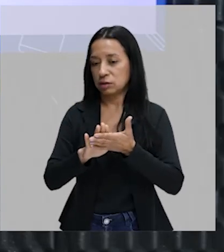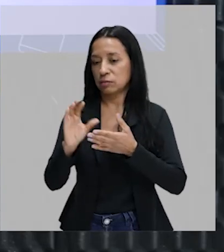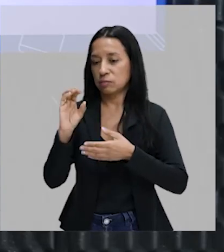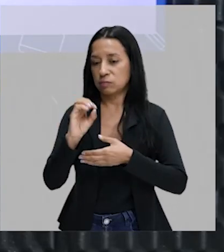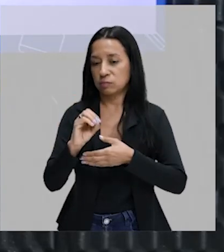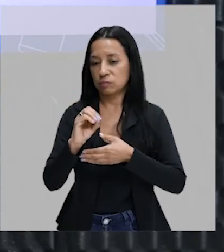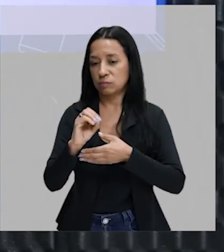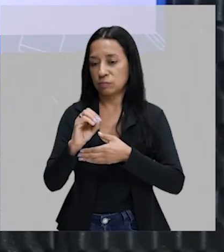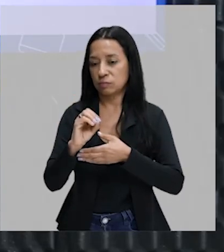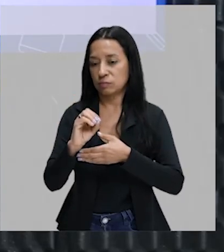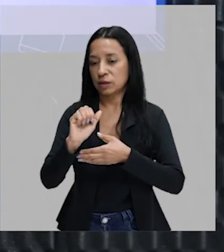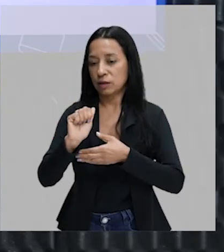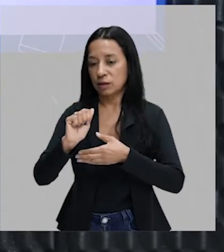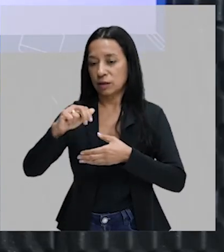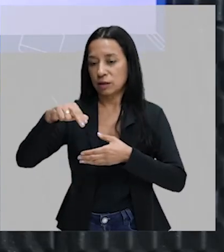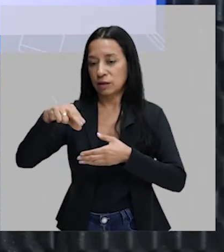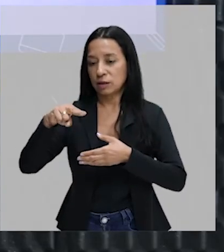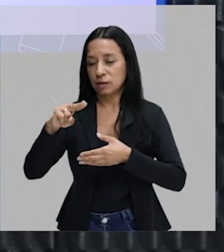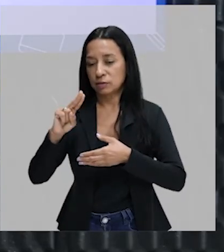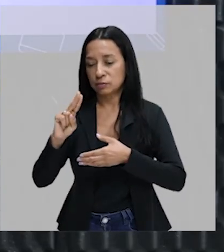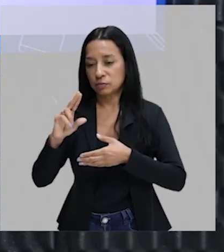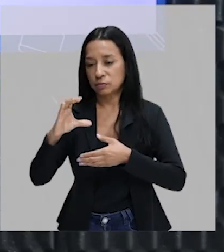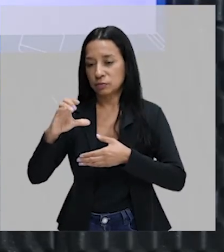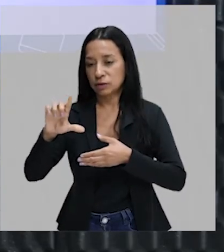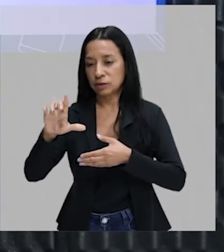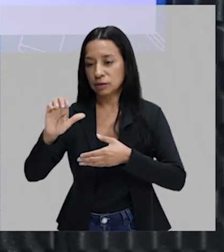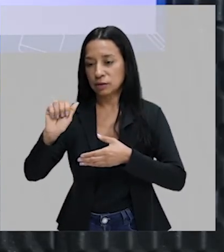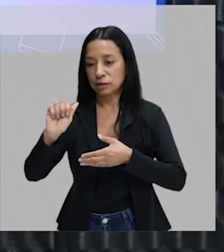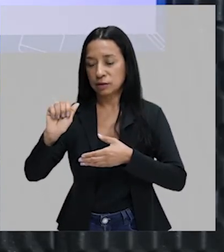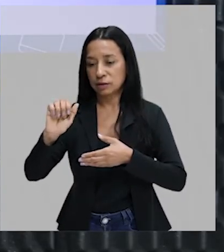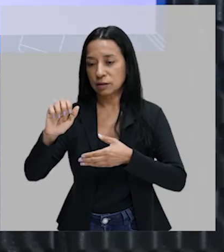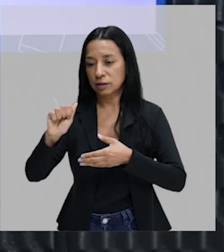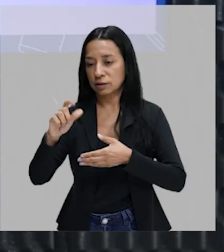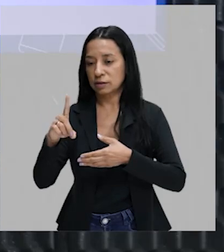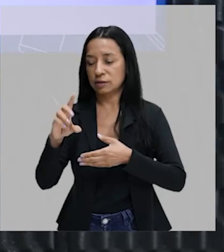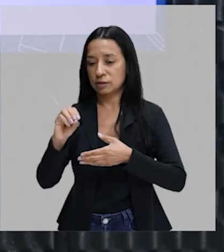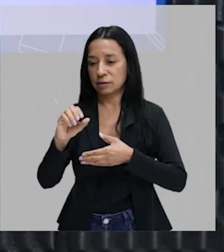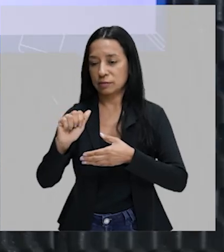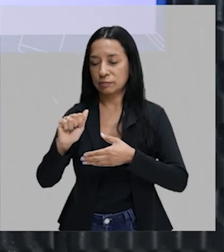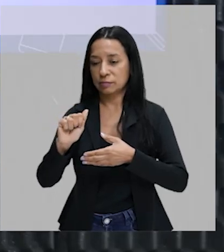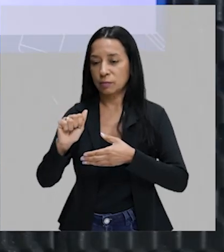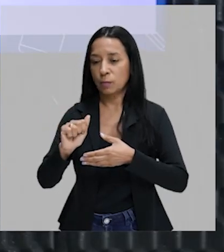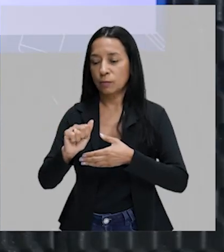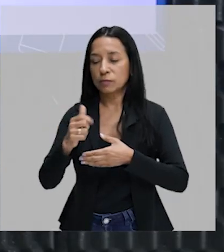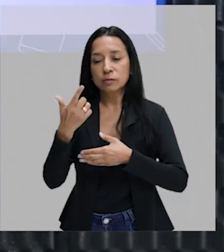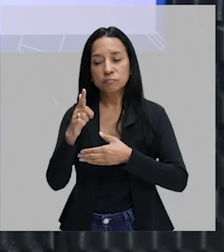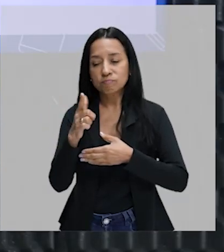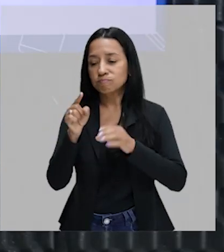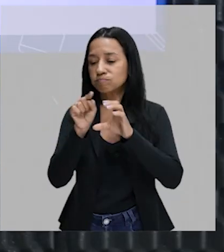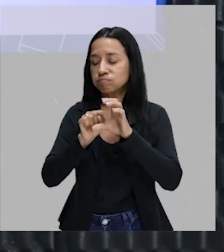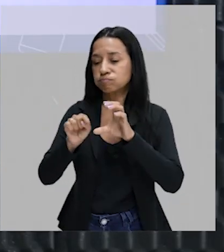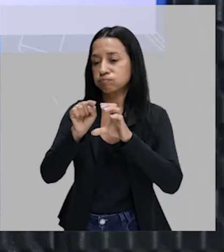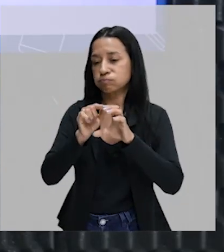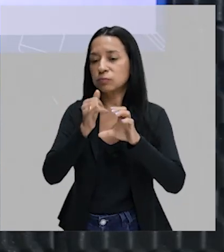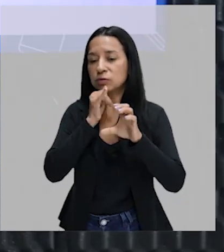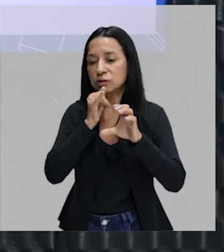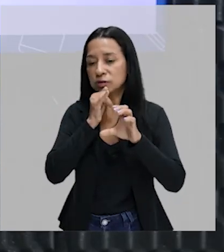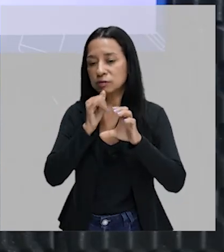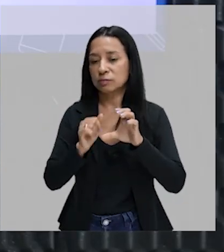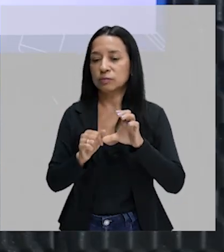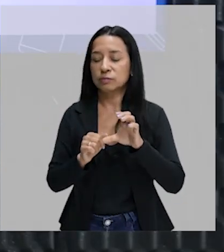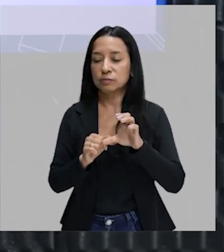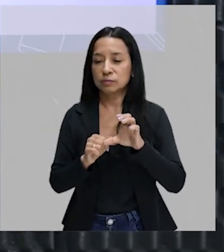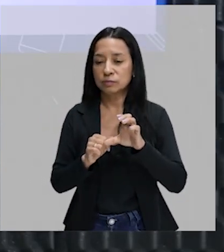célula anucleada, ou seja, A de negação, porque não tem núcleo. É o exemplo da hemácia,